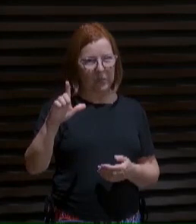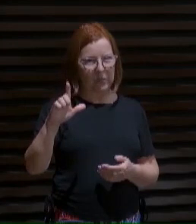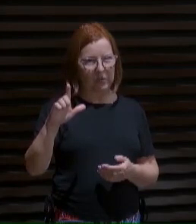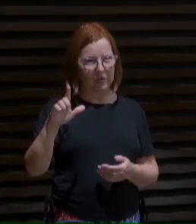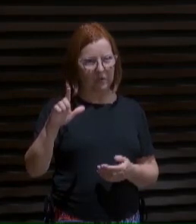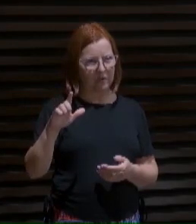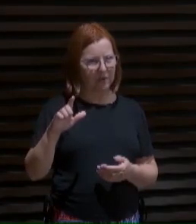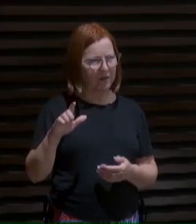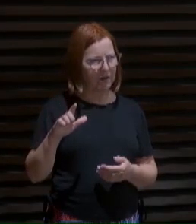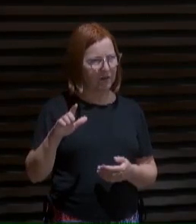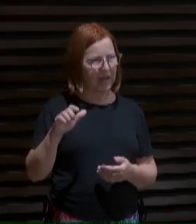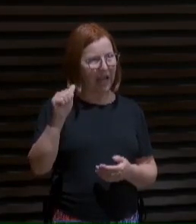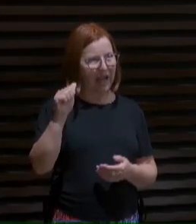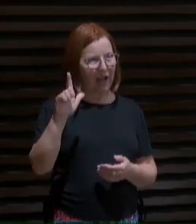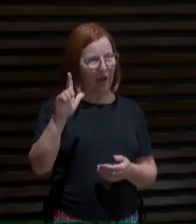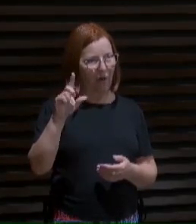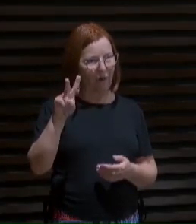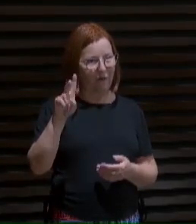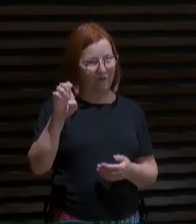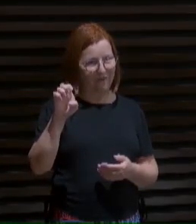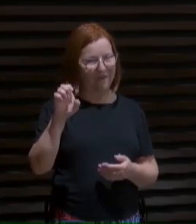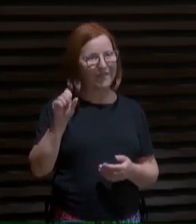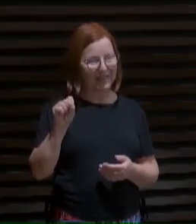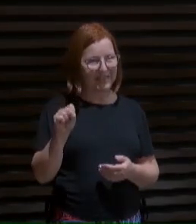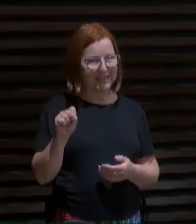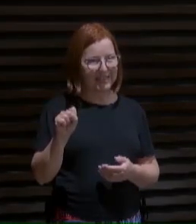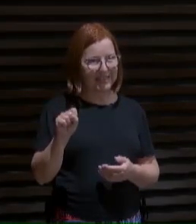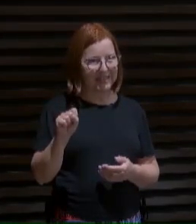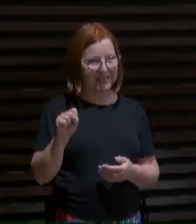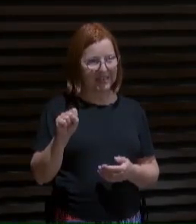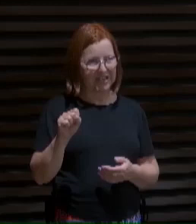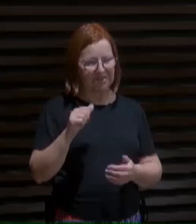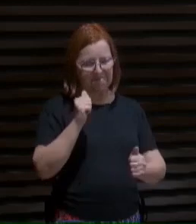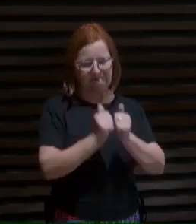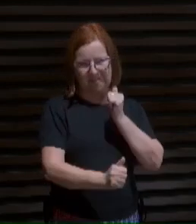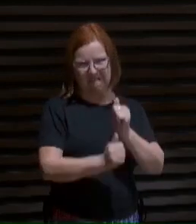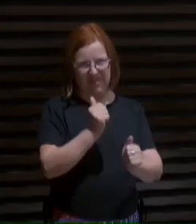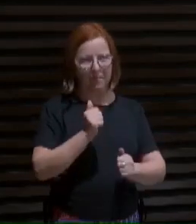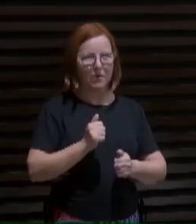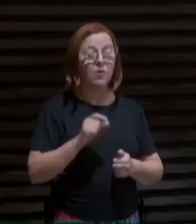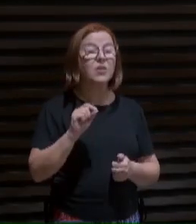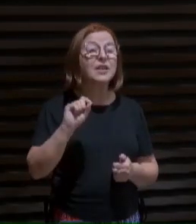jogador, Daniel Alves, o craque, o que aconteceu com ele?